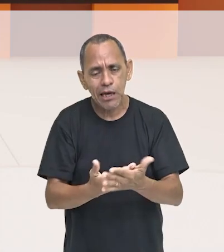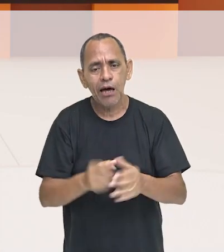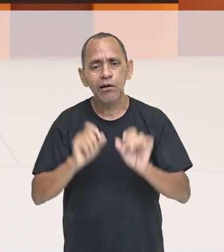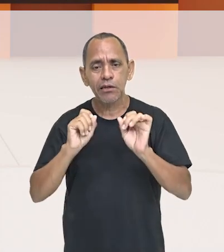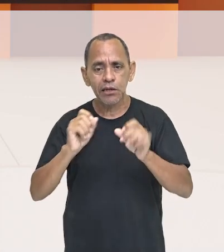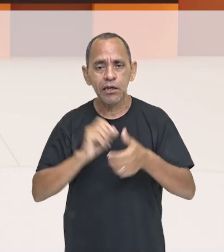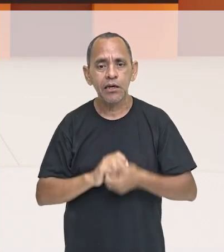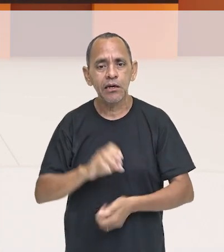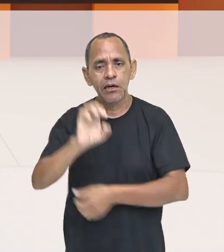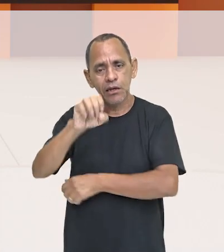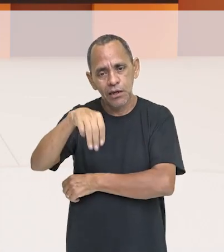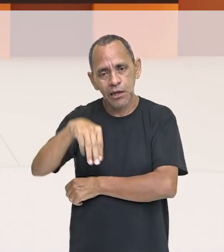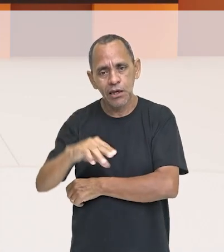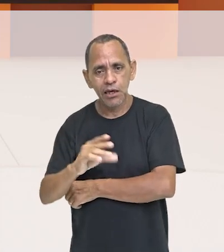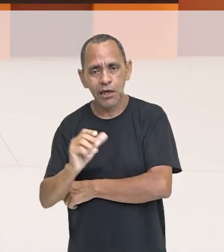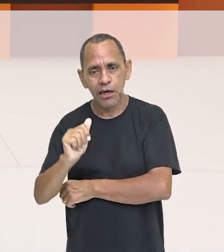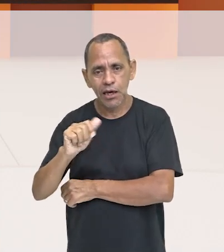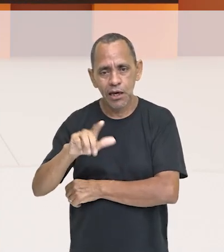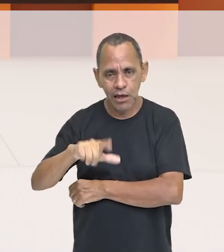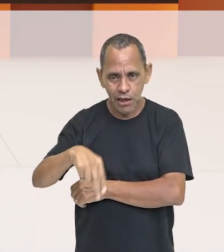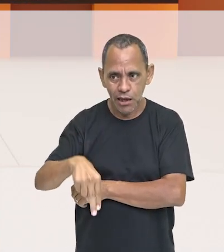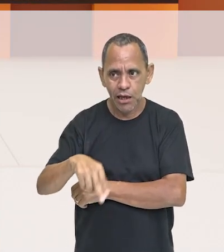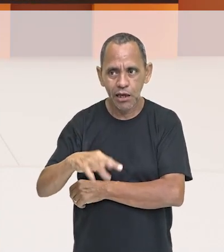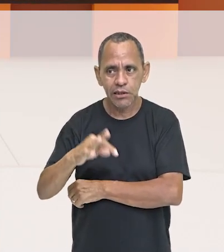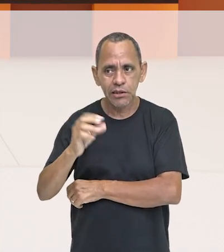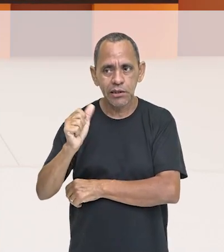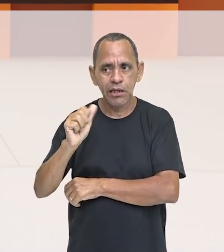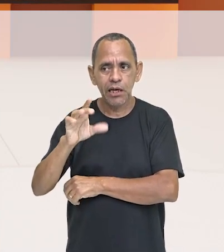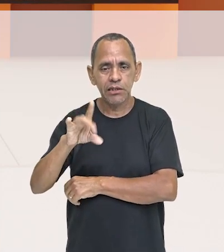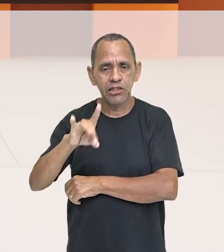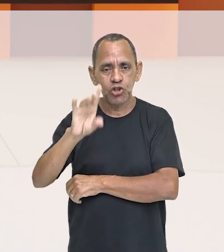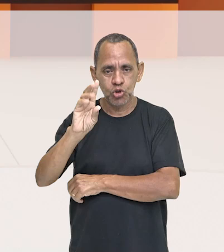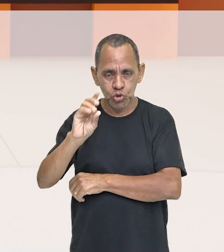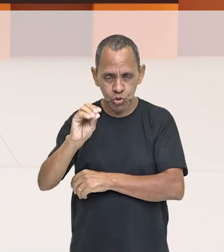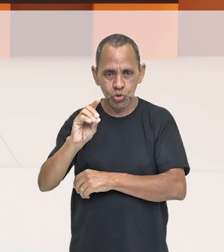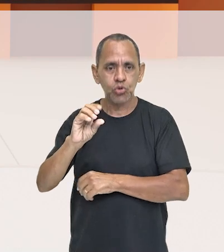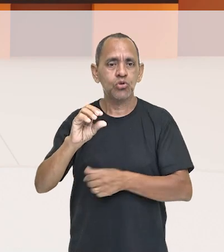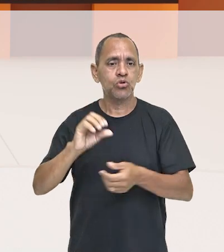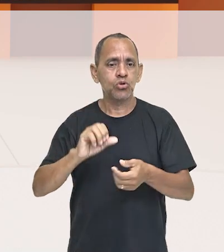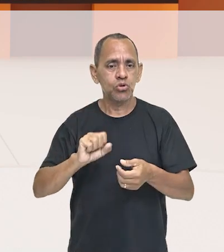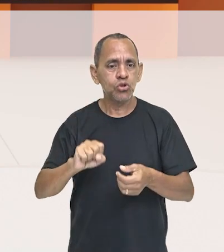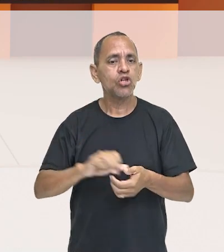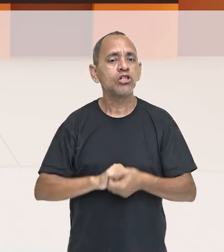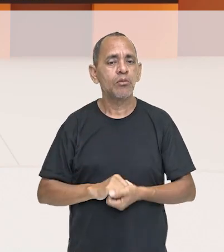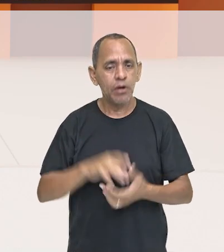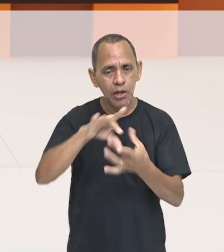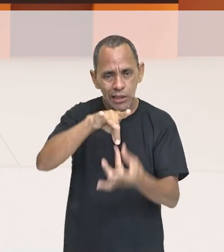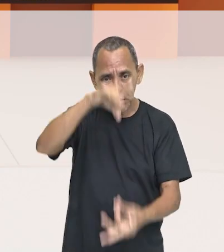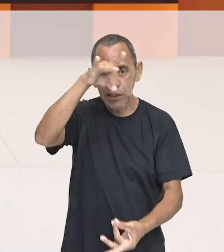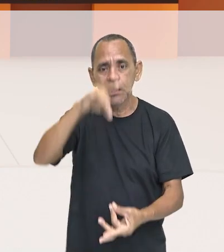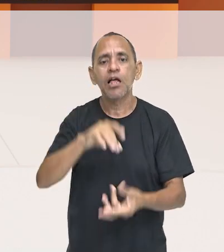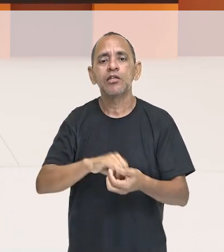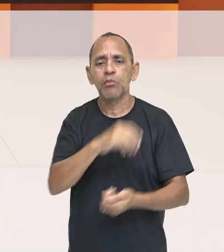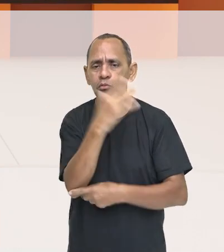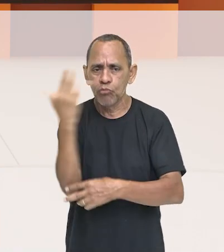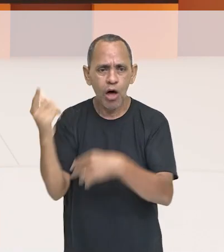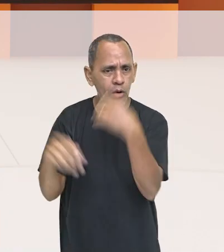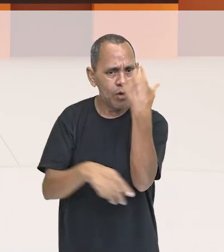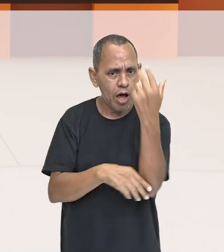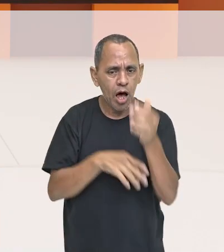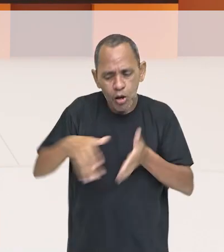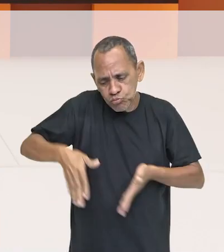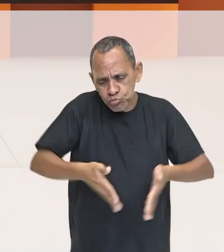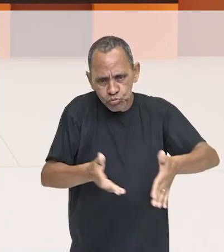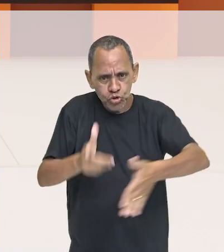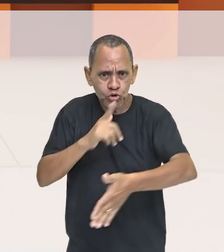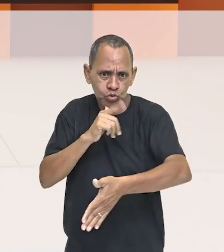encantados, nas entidades sobrenaturais que habitam as matas, rios, lagos e